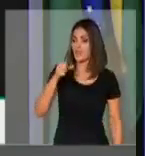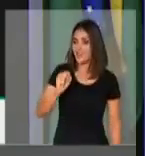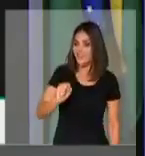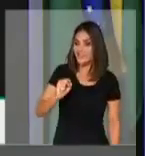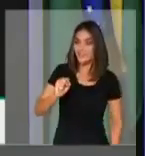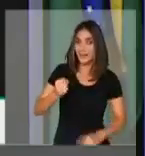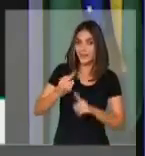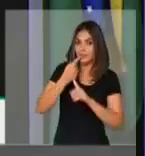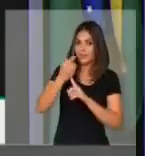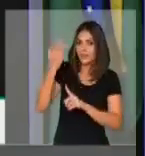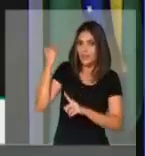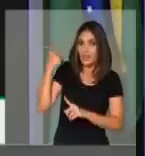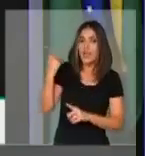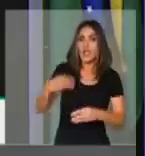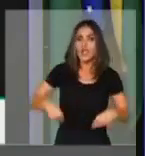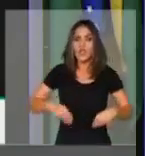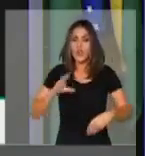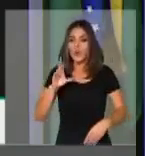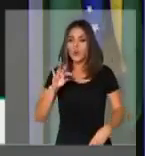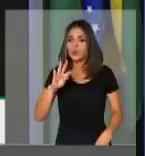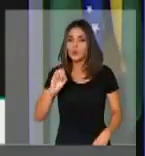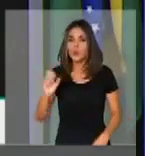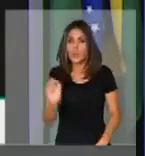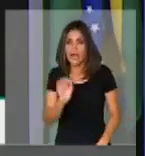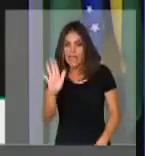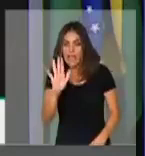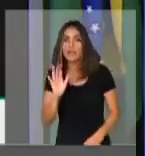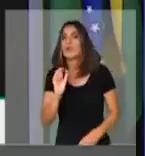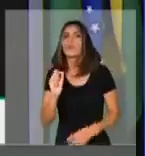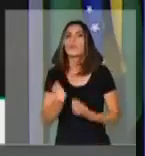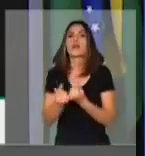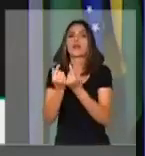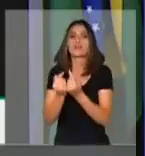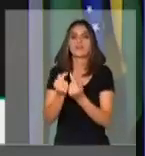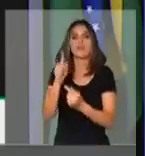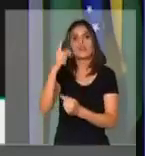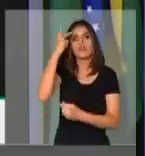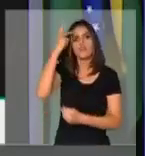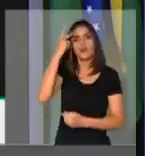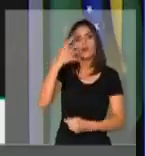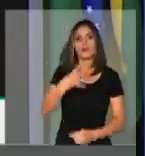o maior custo da cesta básica foi apurado em São Paulo de R$